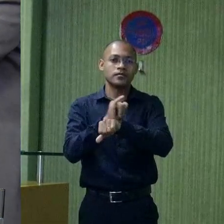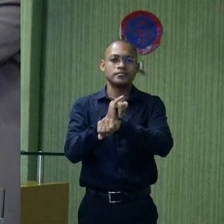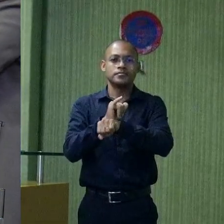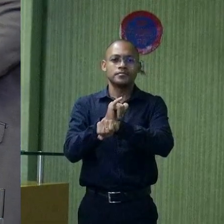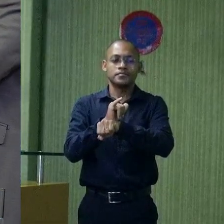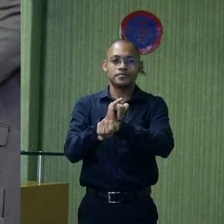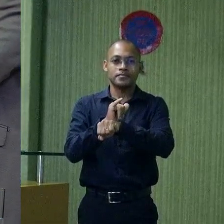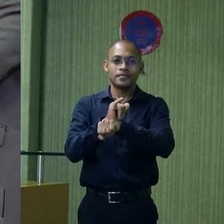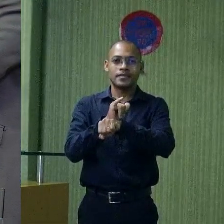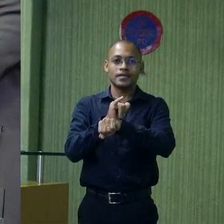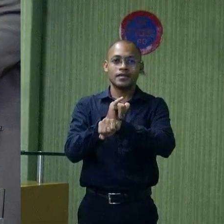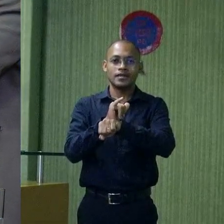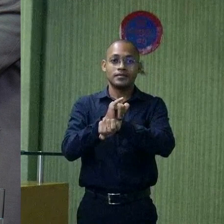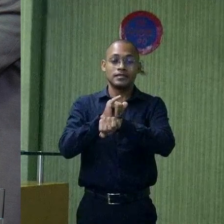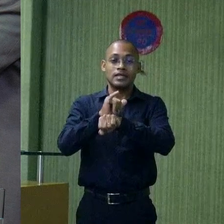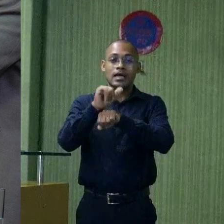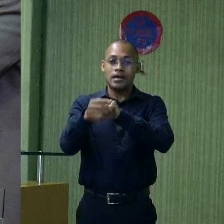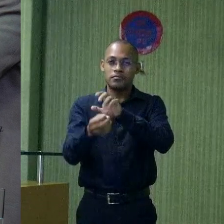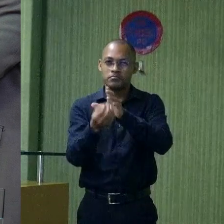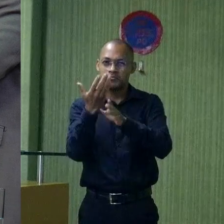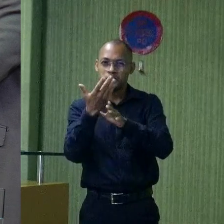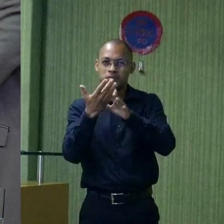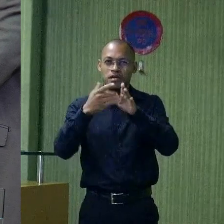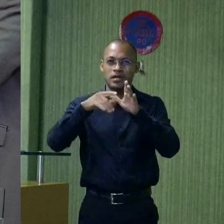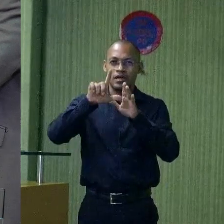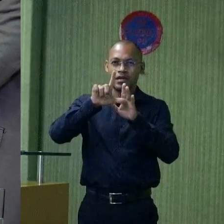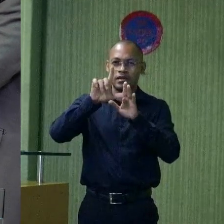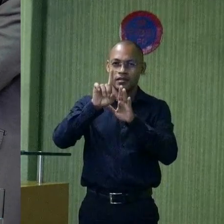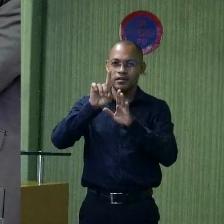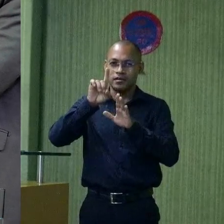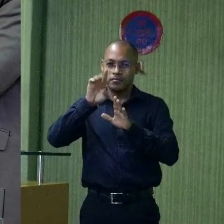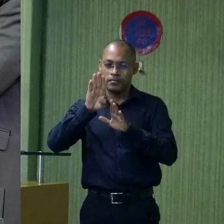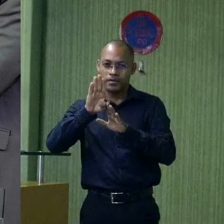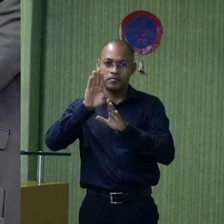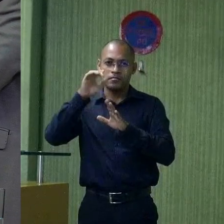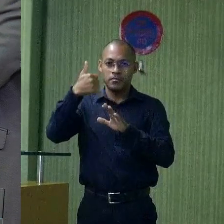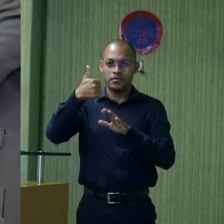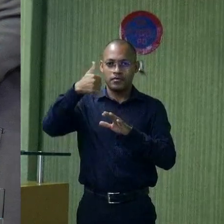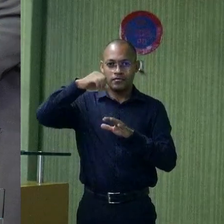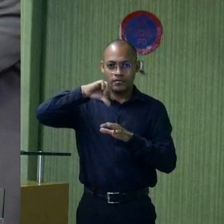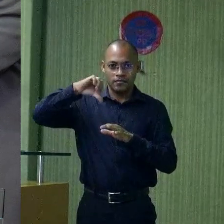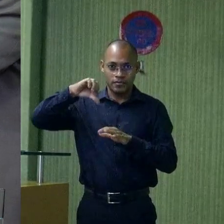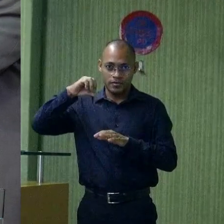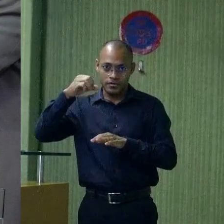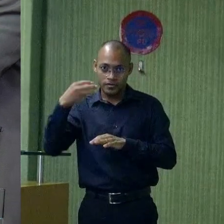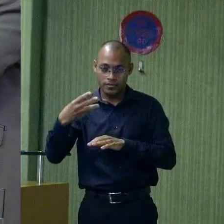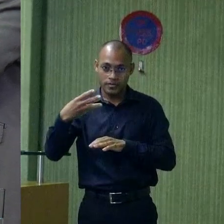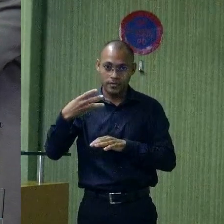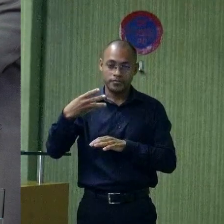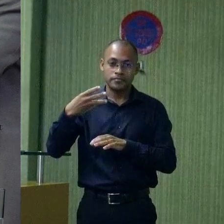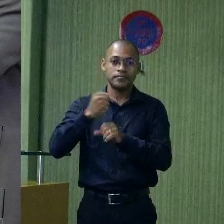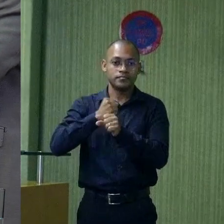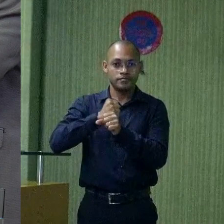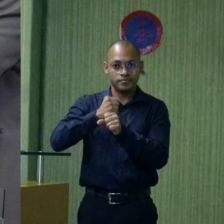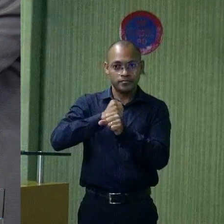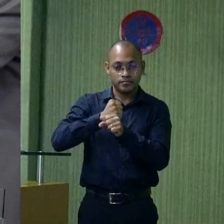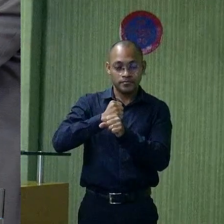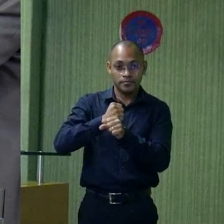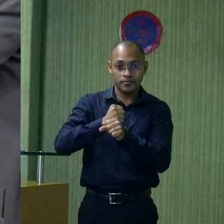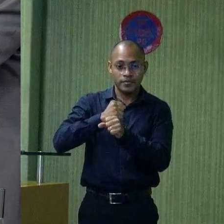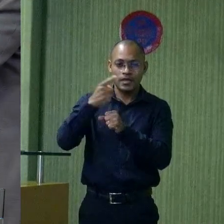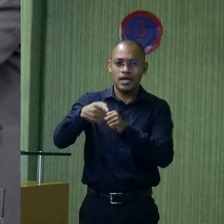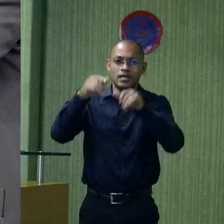na LDB ela vem na LDB em 1996 em sintonia com a declaração Mundial para educação declaração